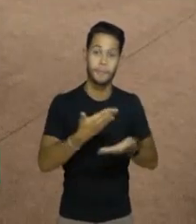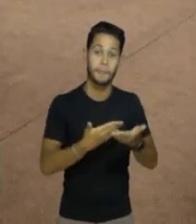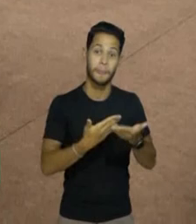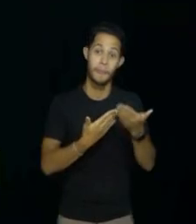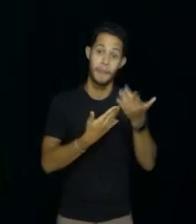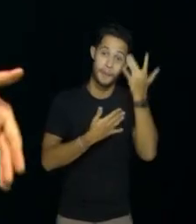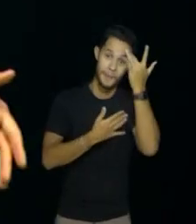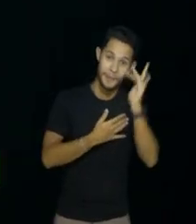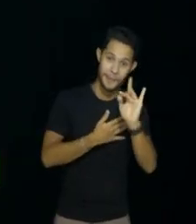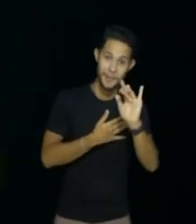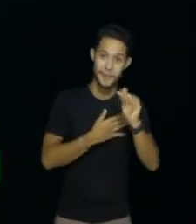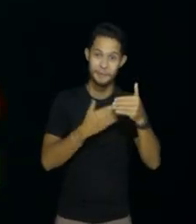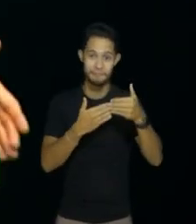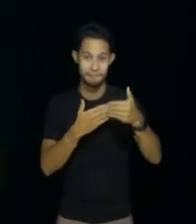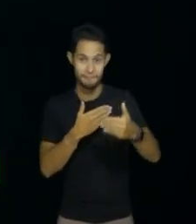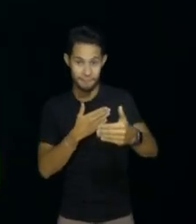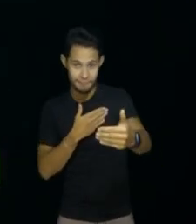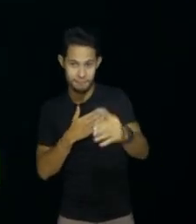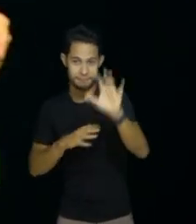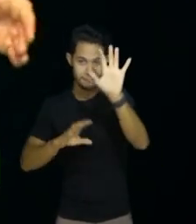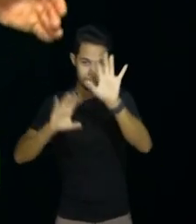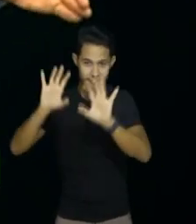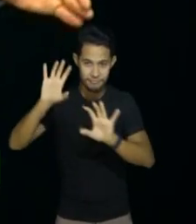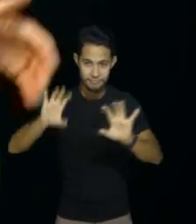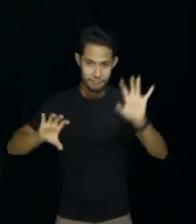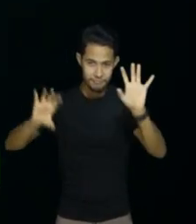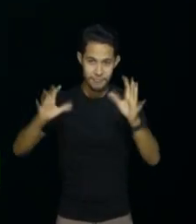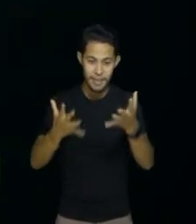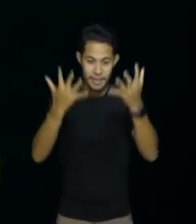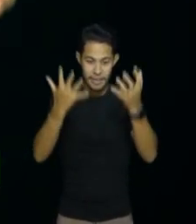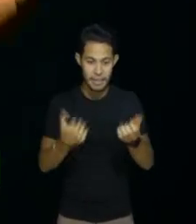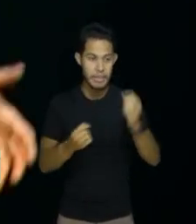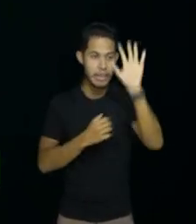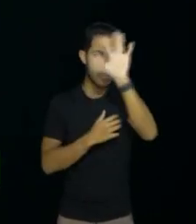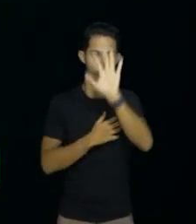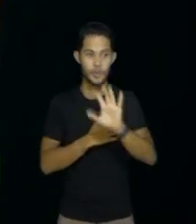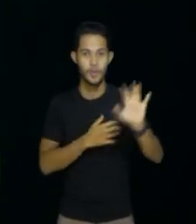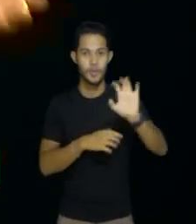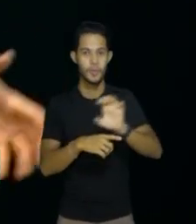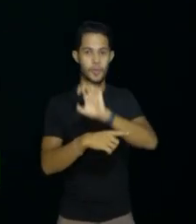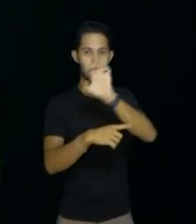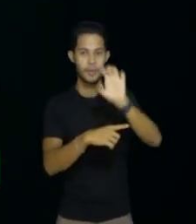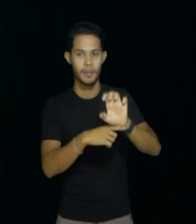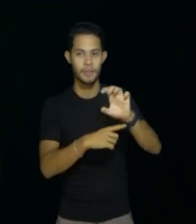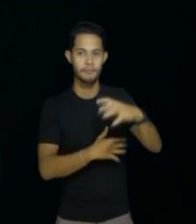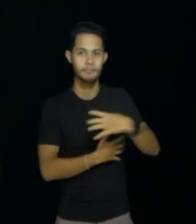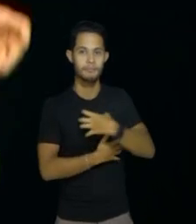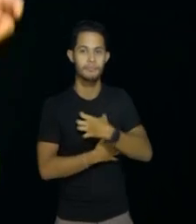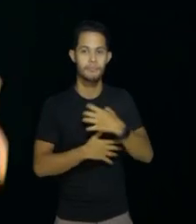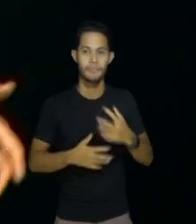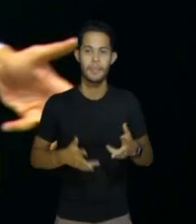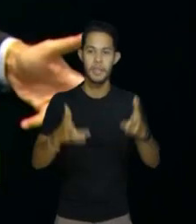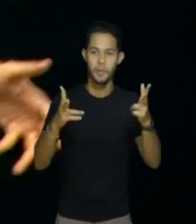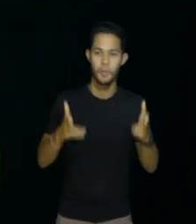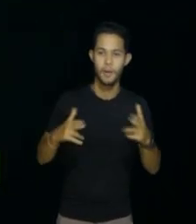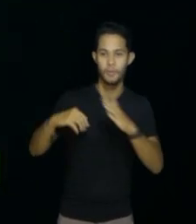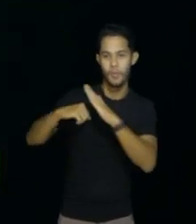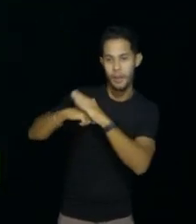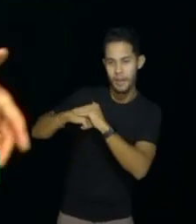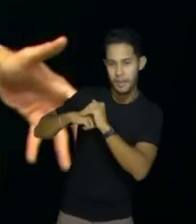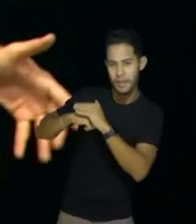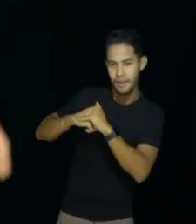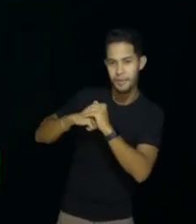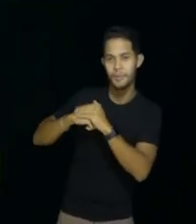sessão descentralizada, regionalizada, nos permite estar em todas as regiões do estado, né, com o mesmo sentimento, com o mesmo carinho, e que isso se